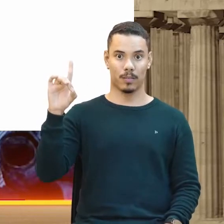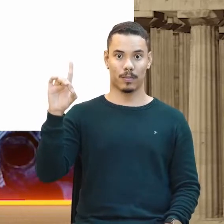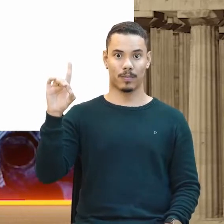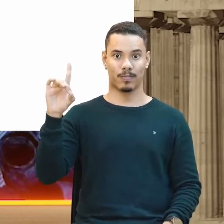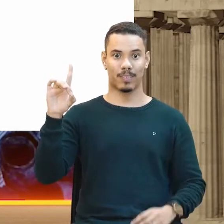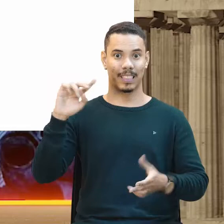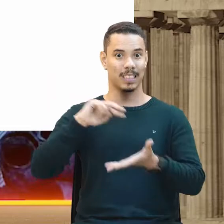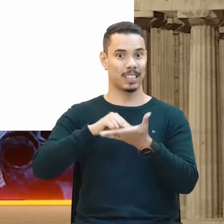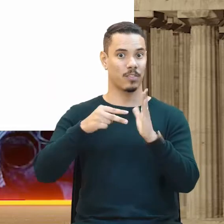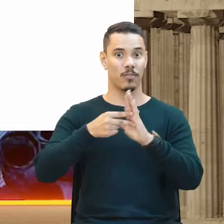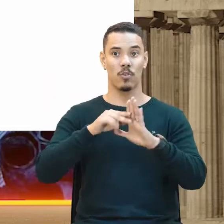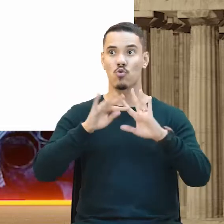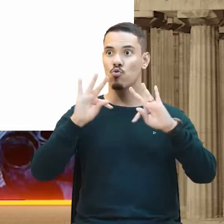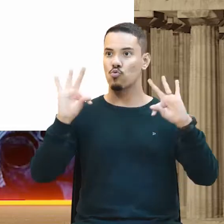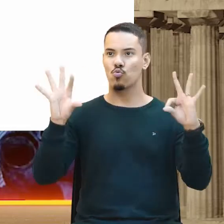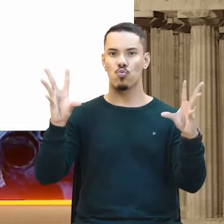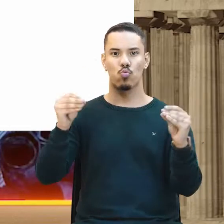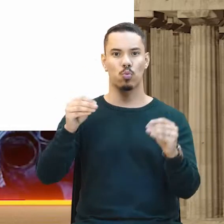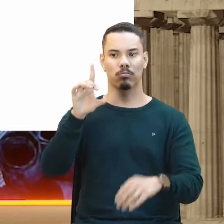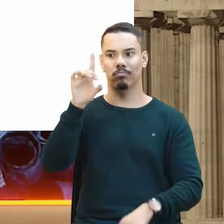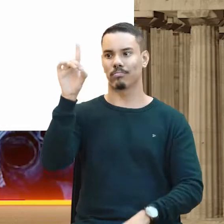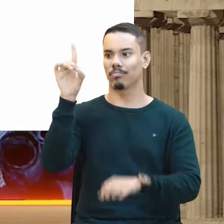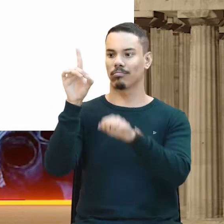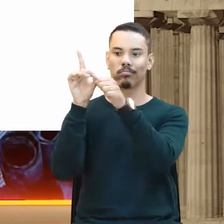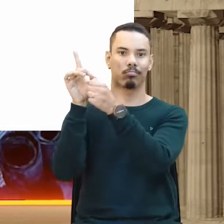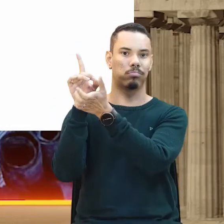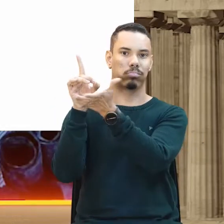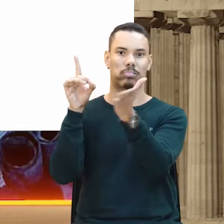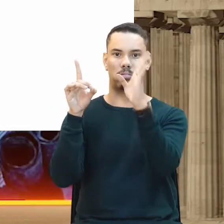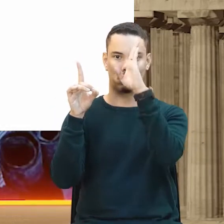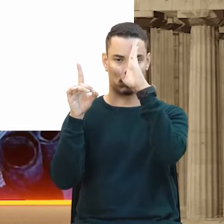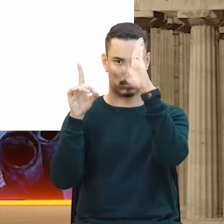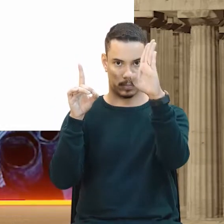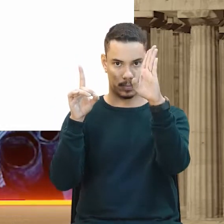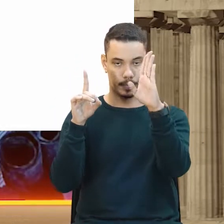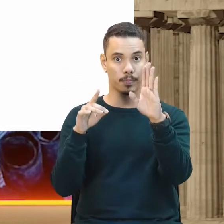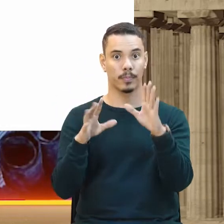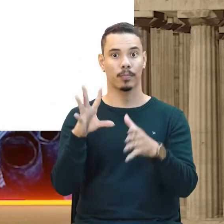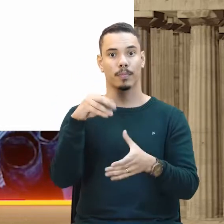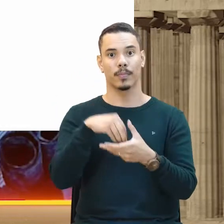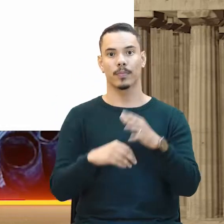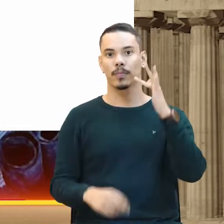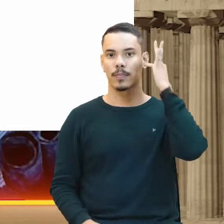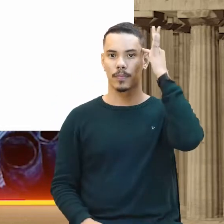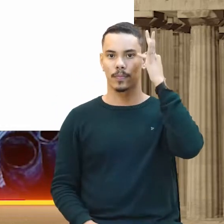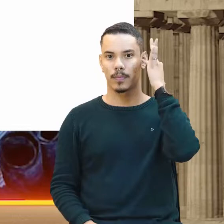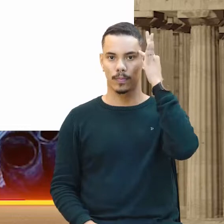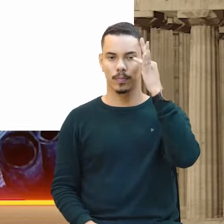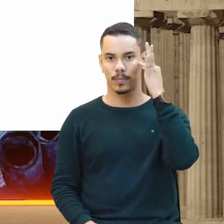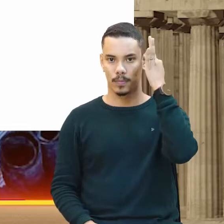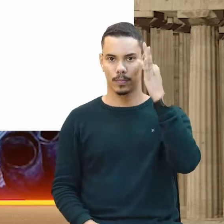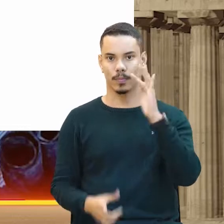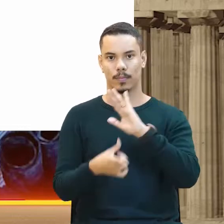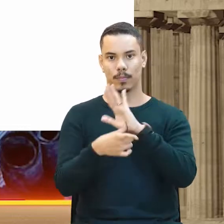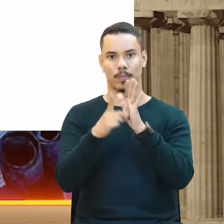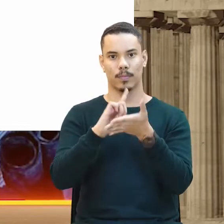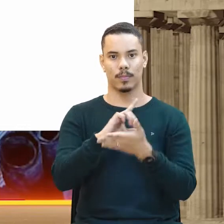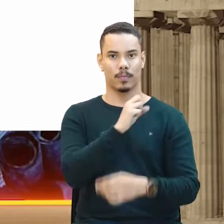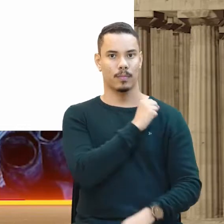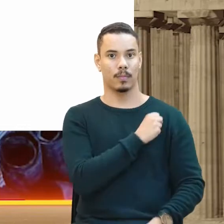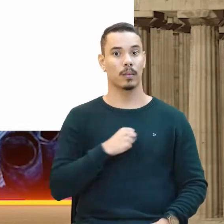o centro de toda coisa. Enquanto que lá na filosofia pré-socrática, o centro de toda